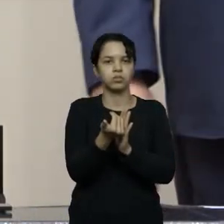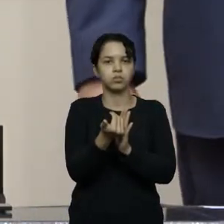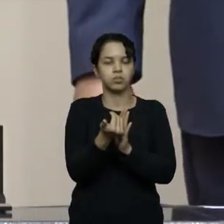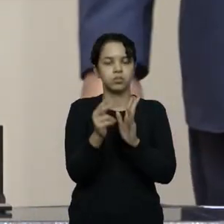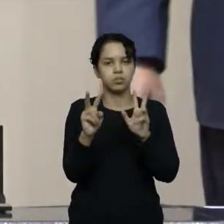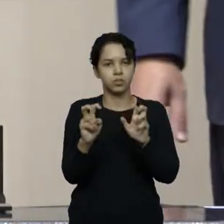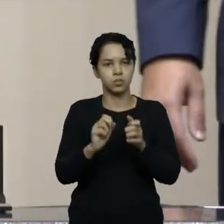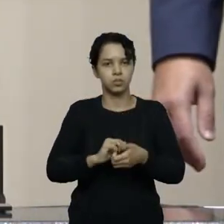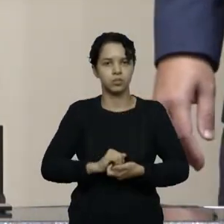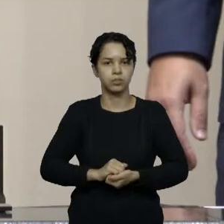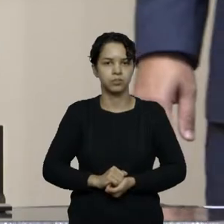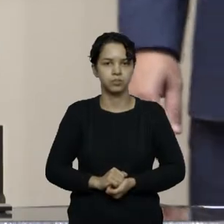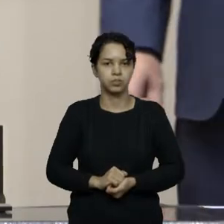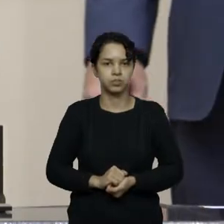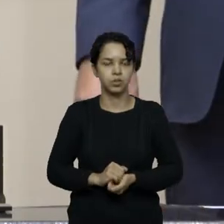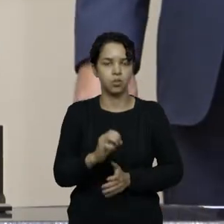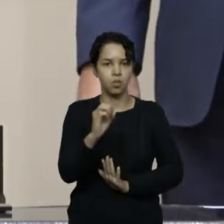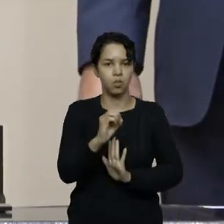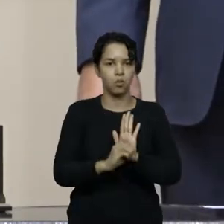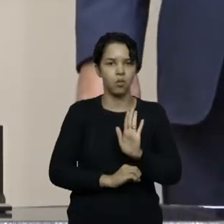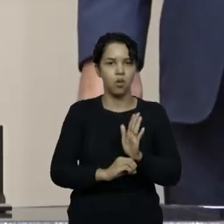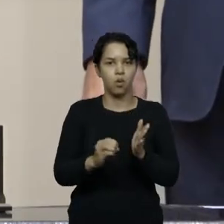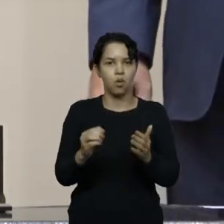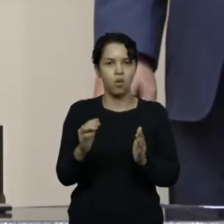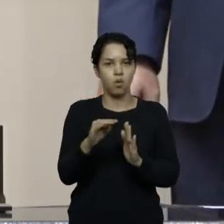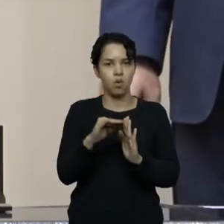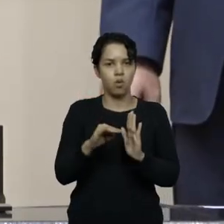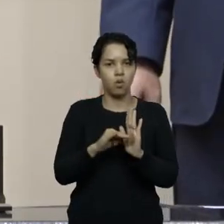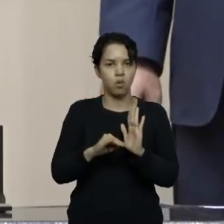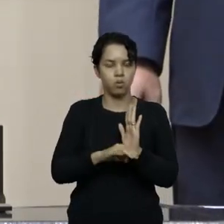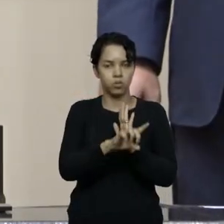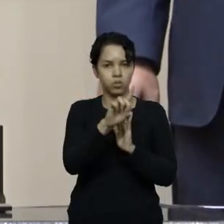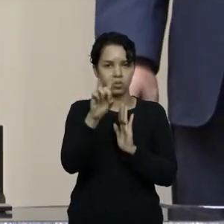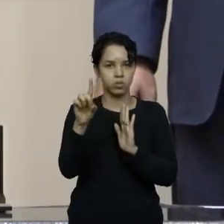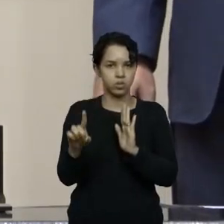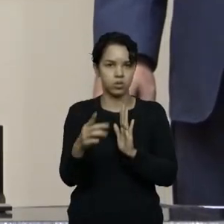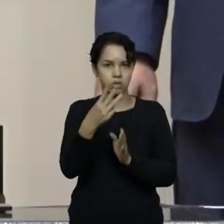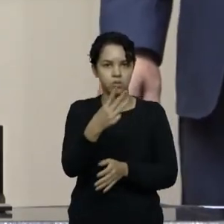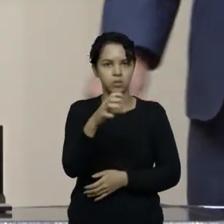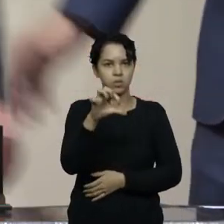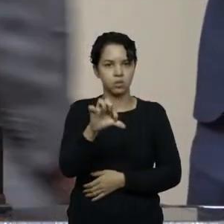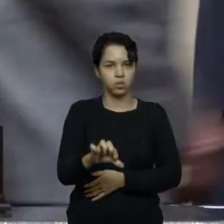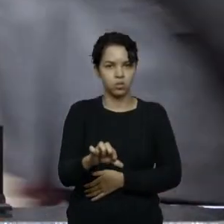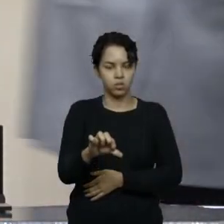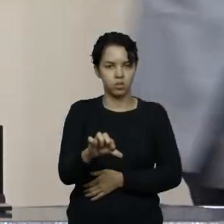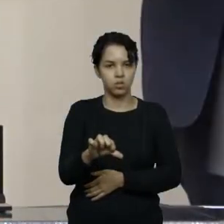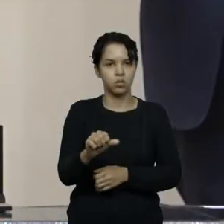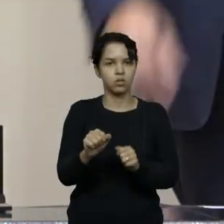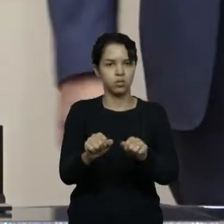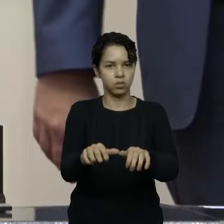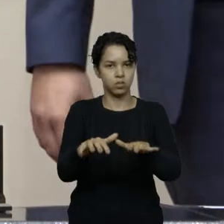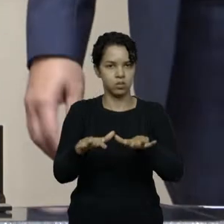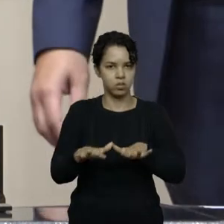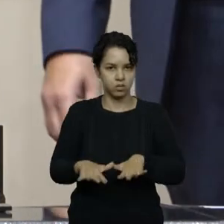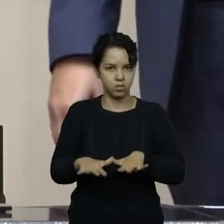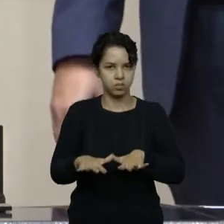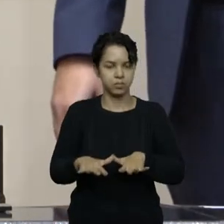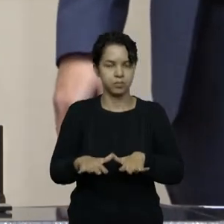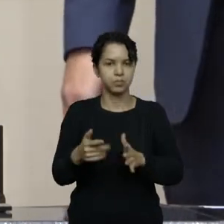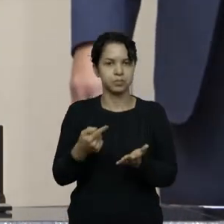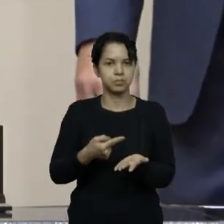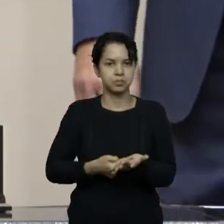é isso ofício na ordem do dia da 39ª sessão ordinária